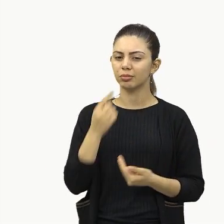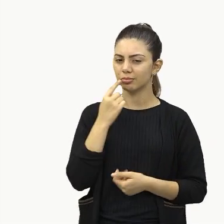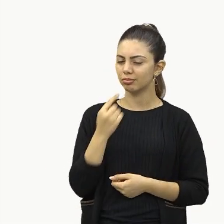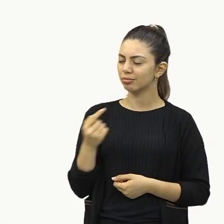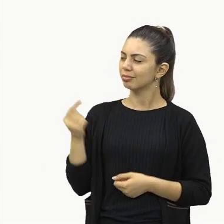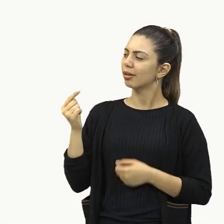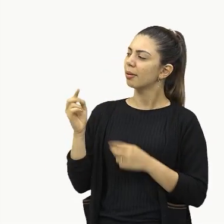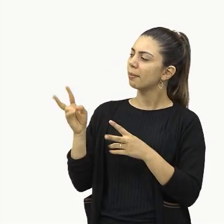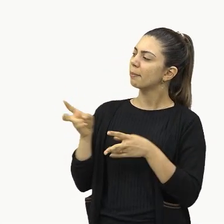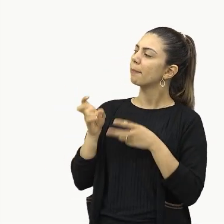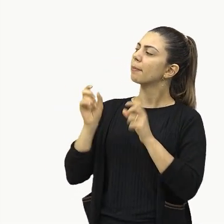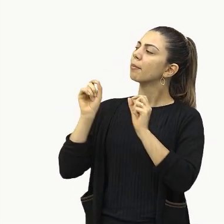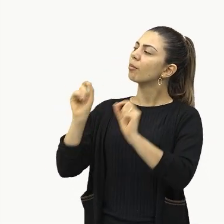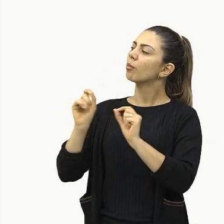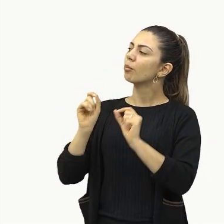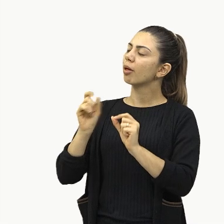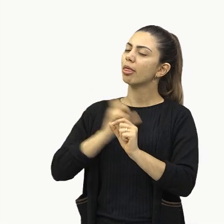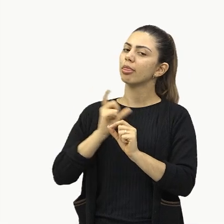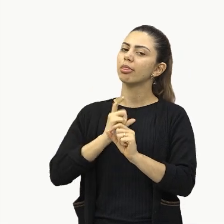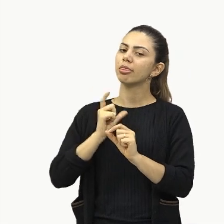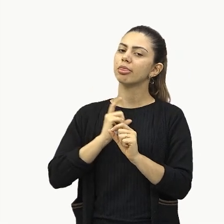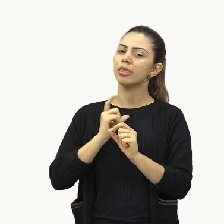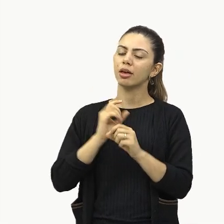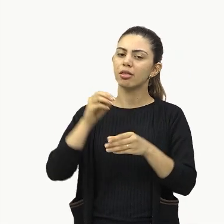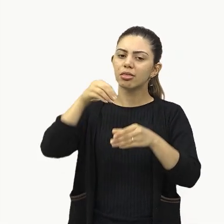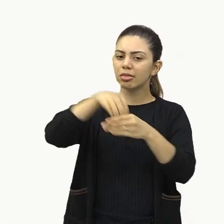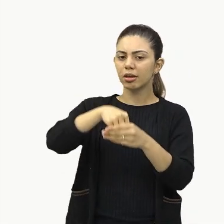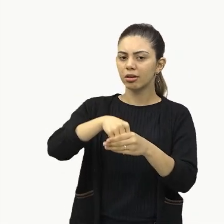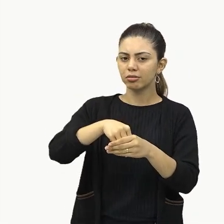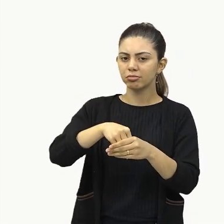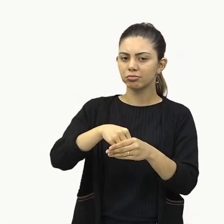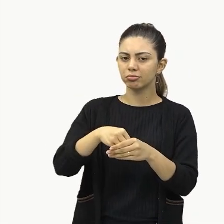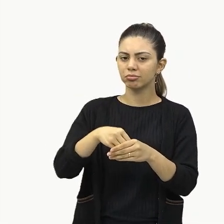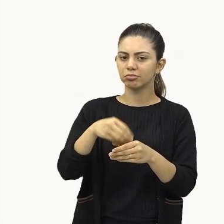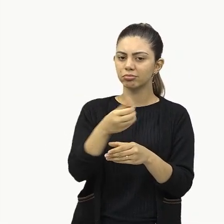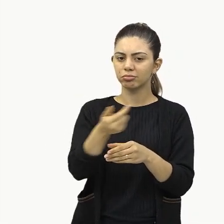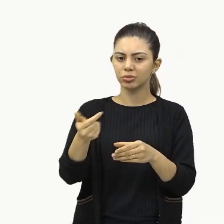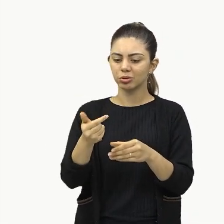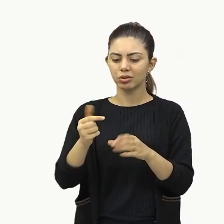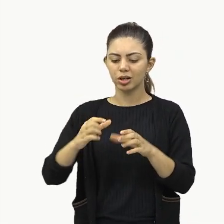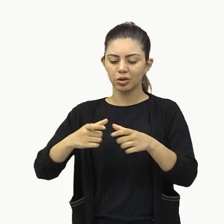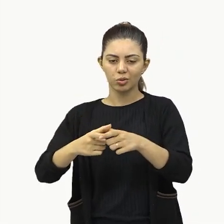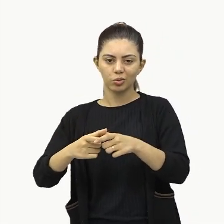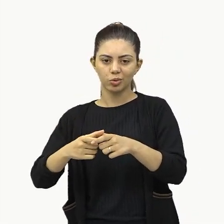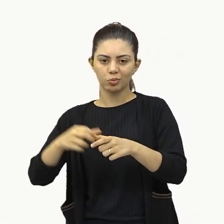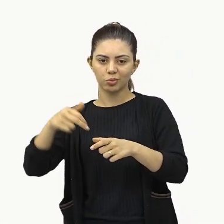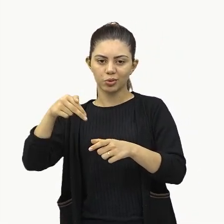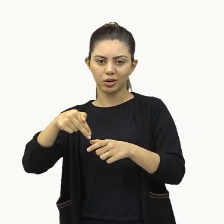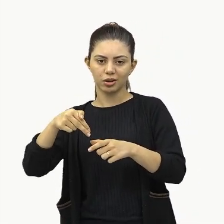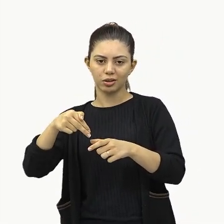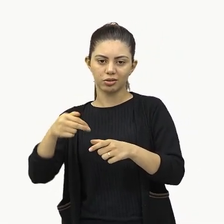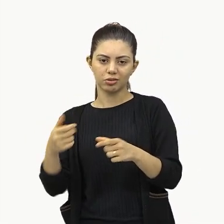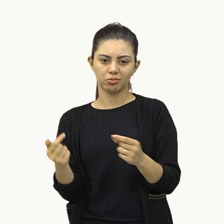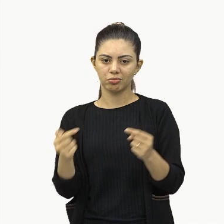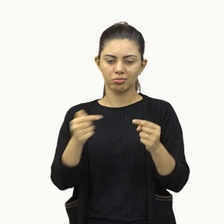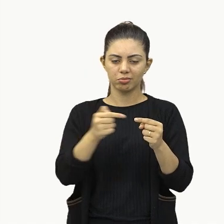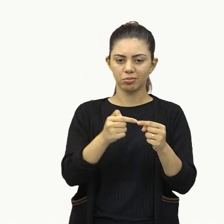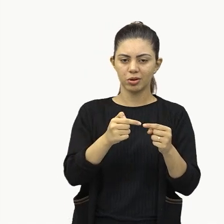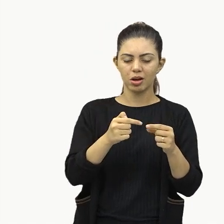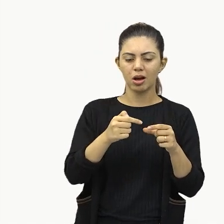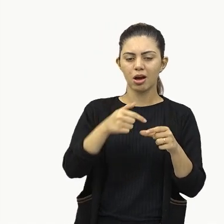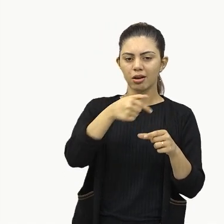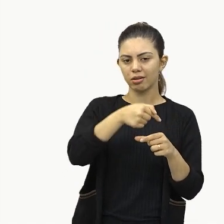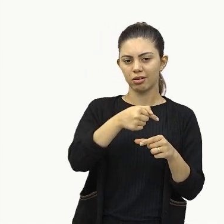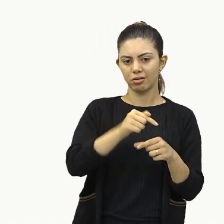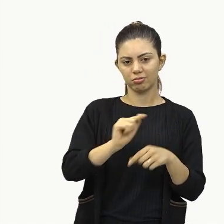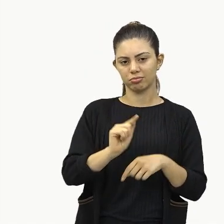do conjunto dos inteiros que não mora dentro do conjunto dos naturais. Então, nem todo número inteiro é natural.